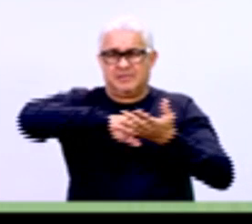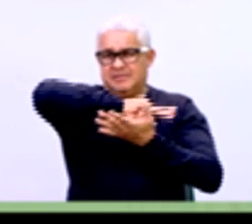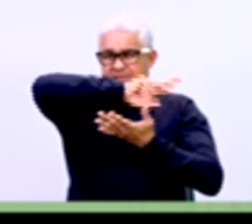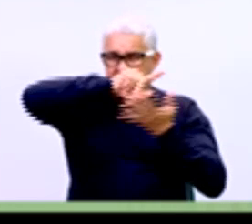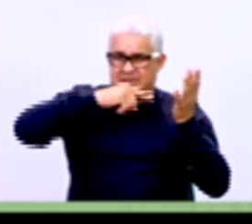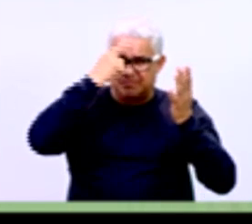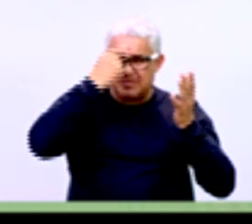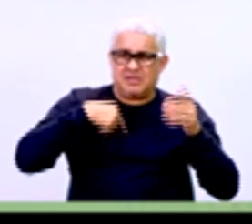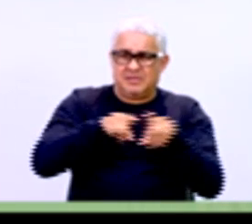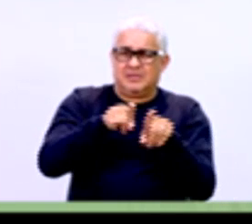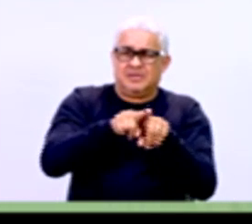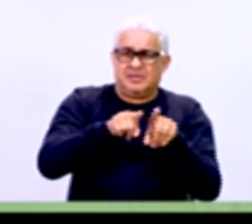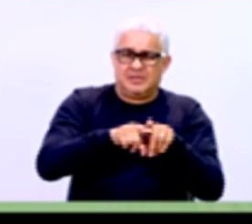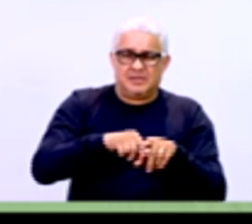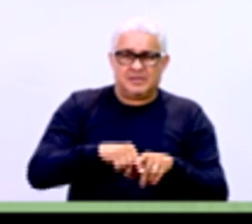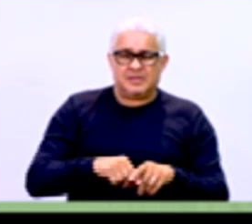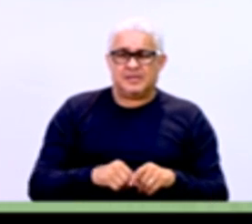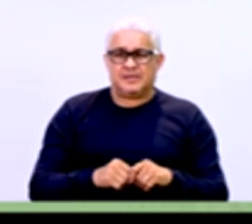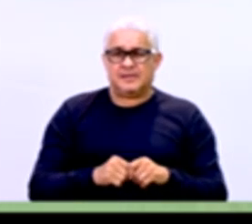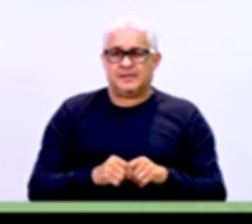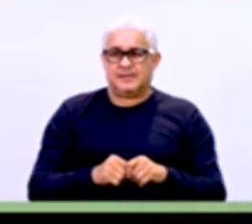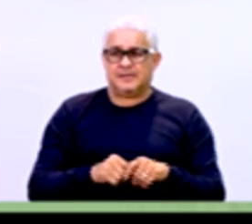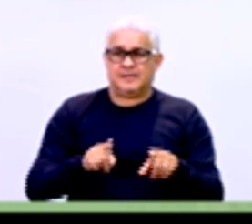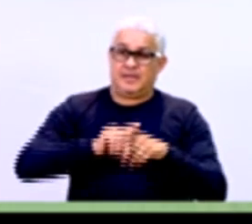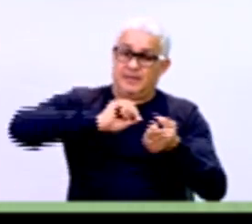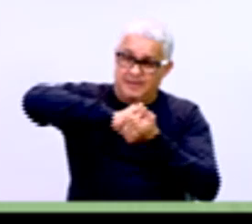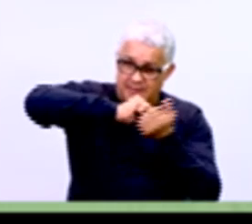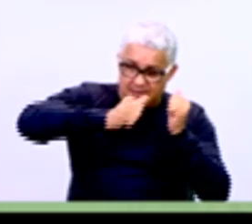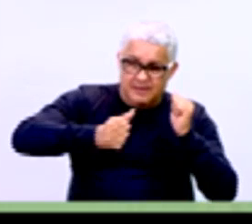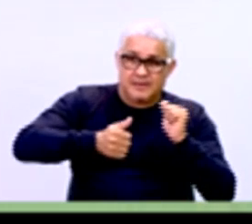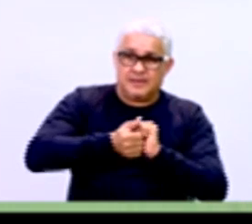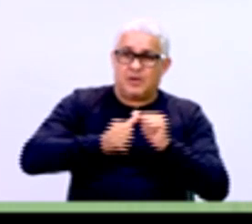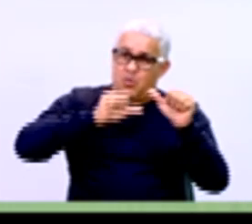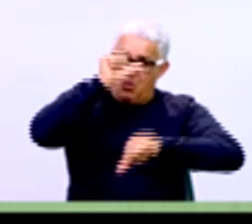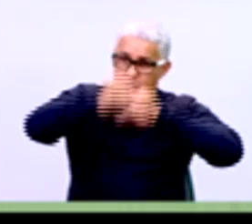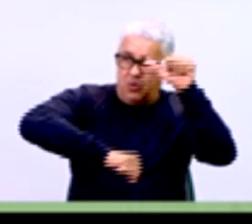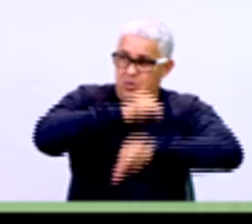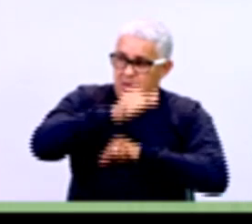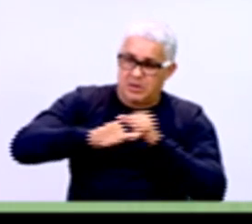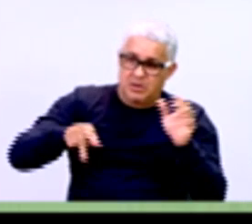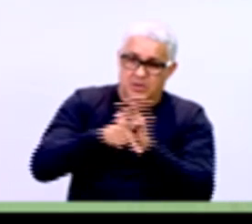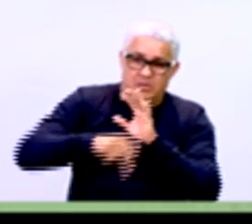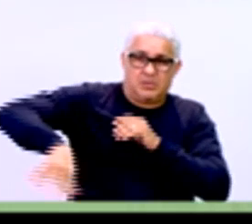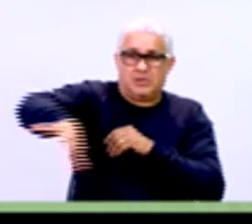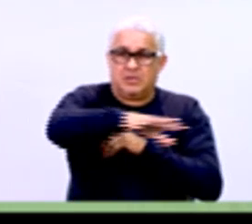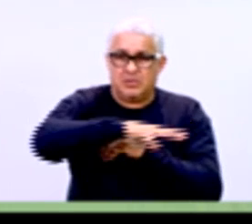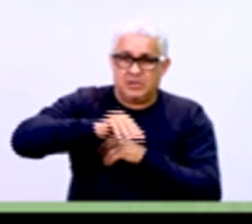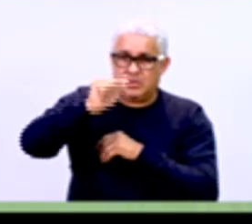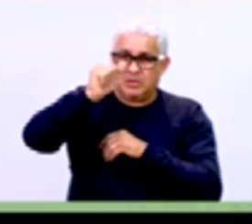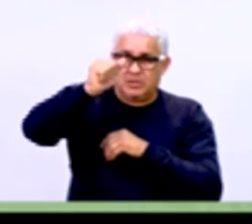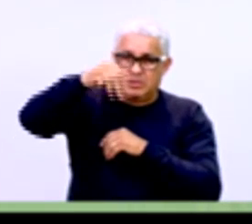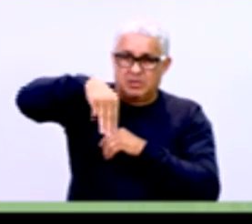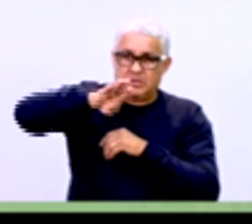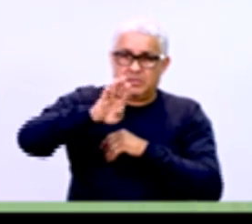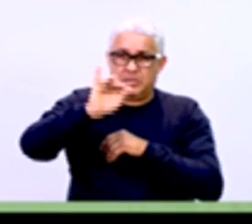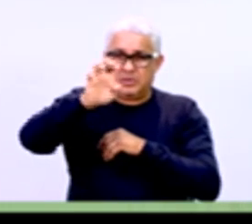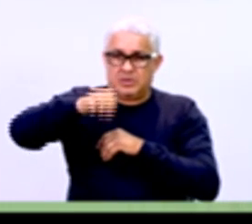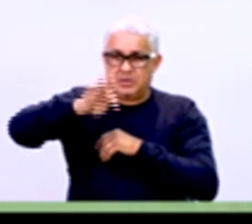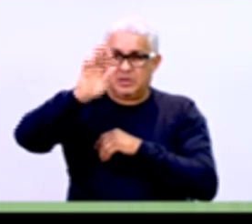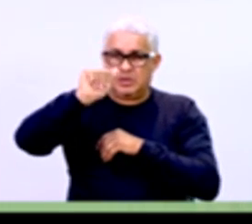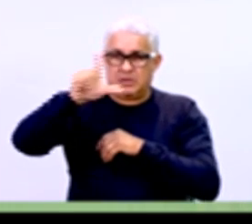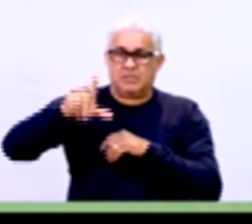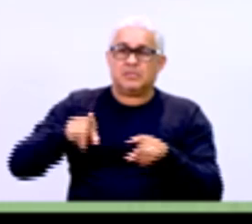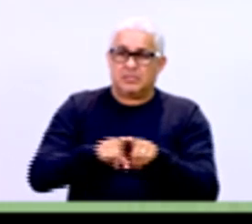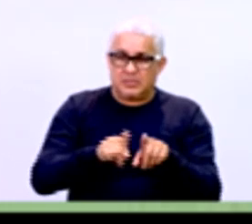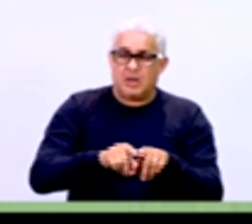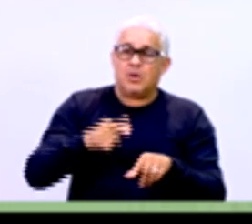características e essas características alteram as características ambientais. Certo? A reutilização de